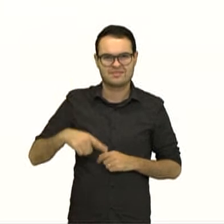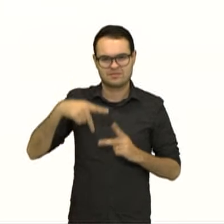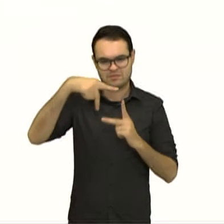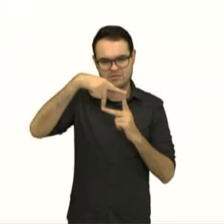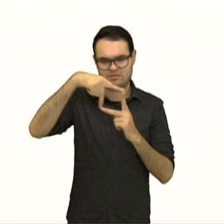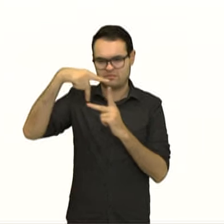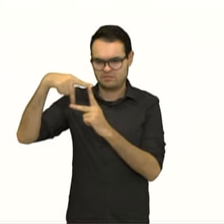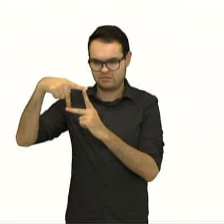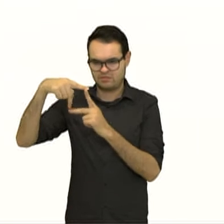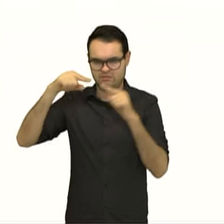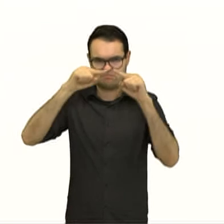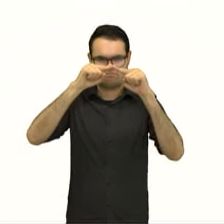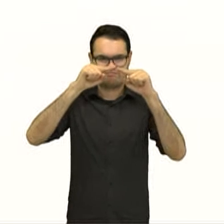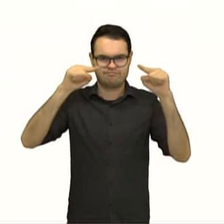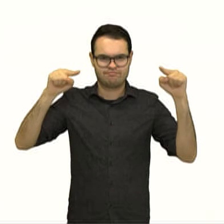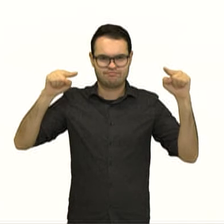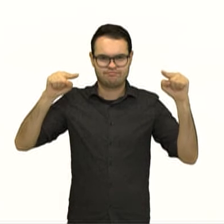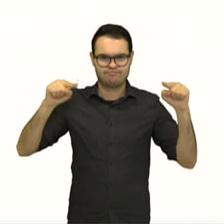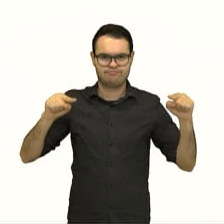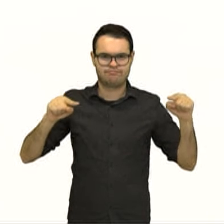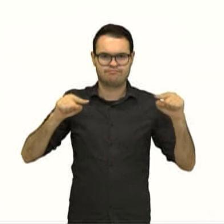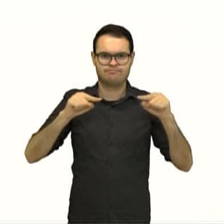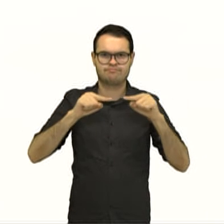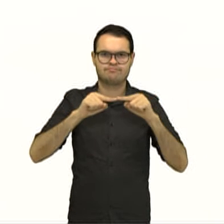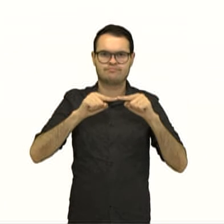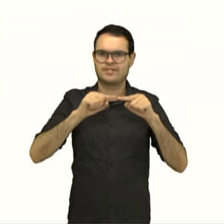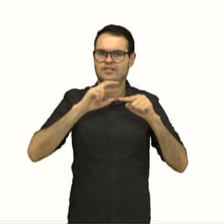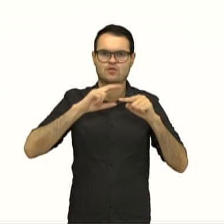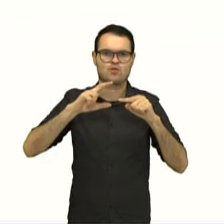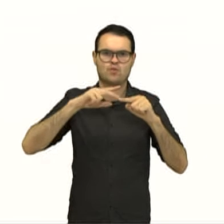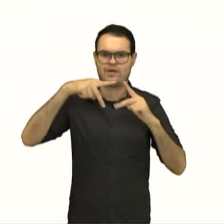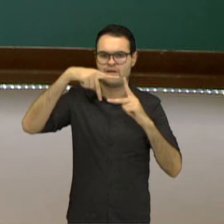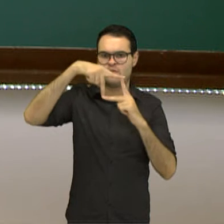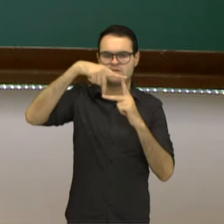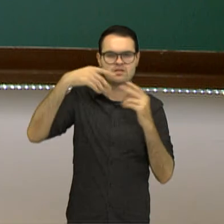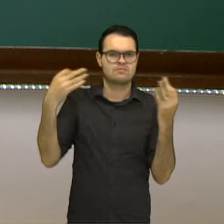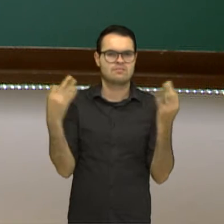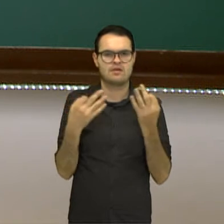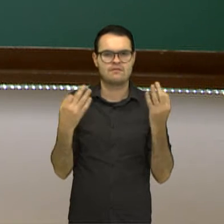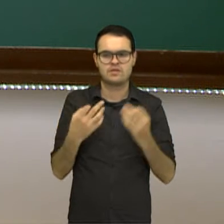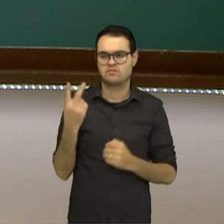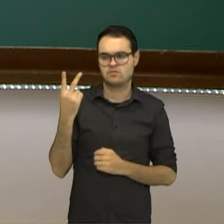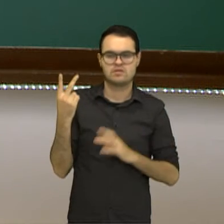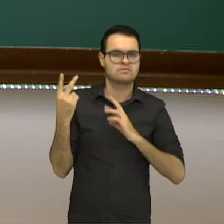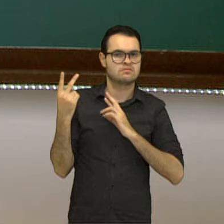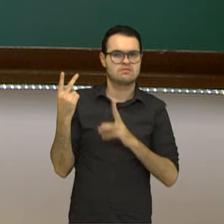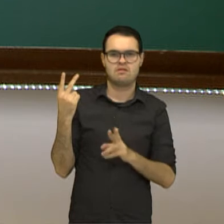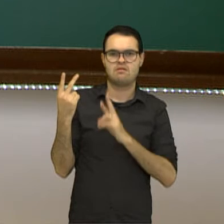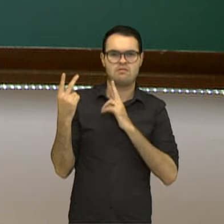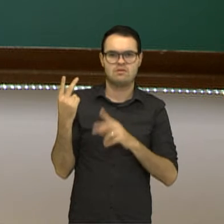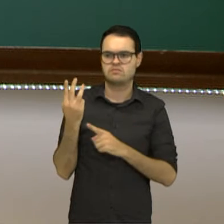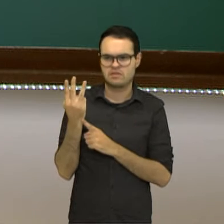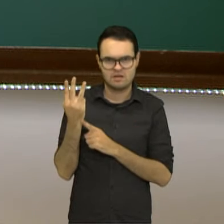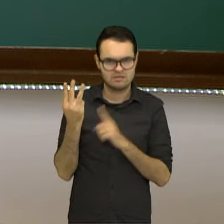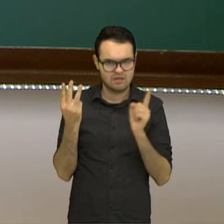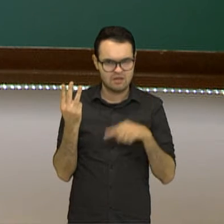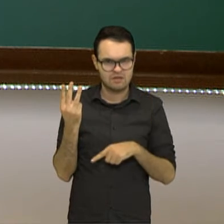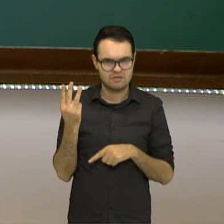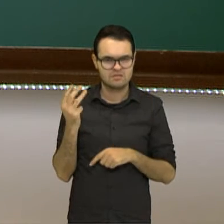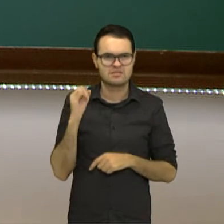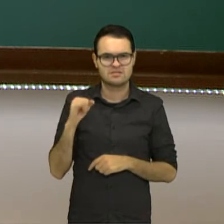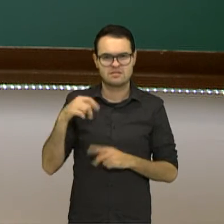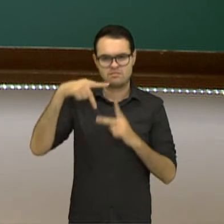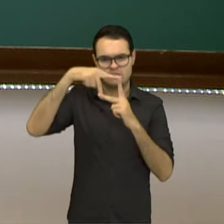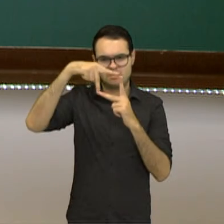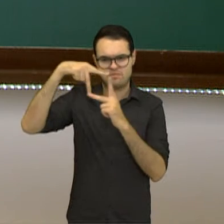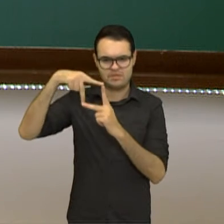ó, não fecha o quadrado perfeito. Então, o 2 não é quadrado perfeito. E o 3? Se eu colocar mais